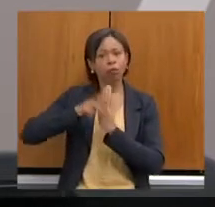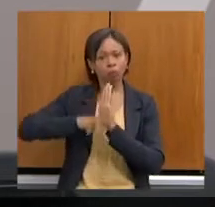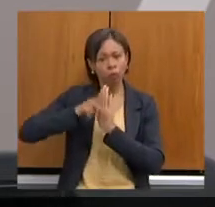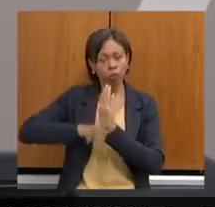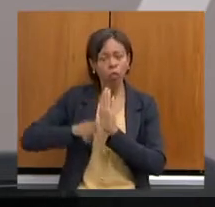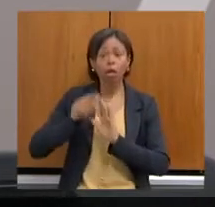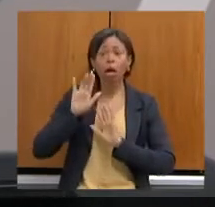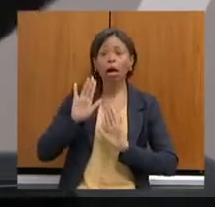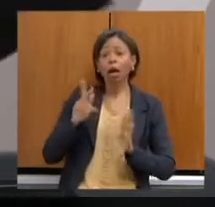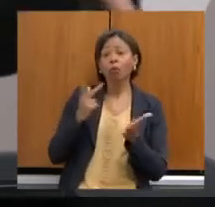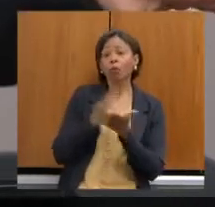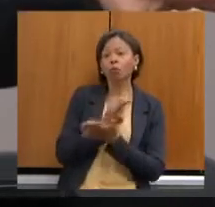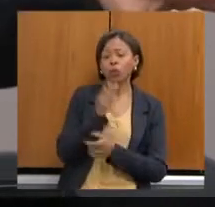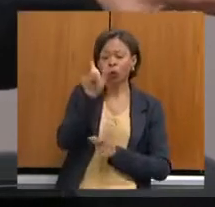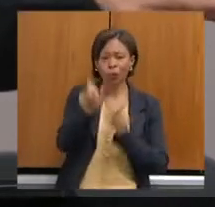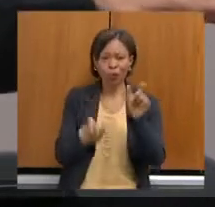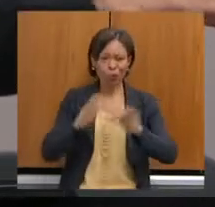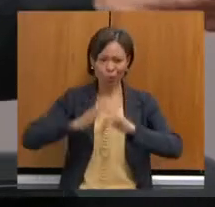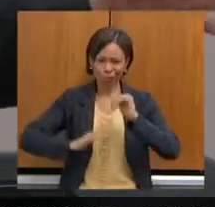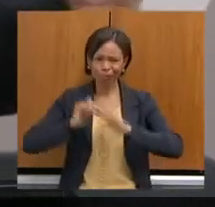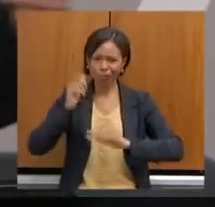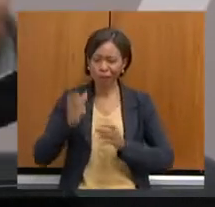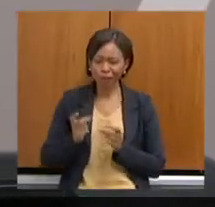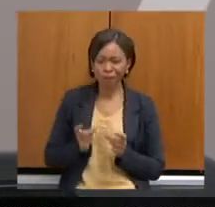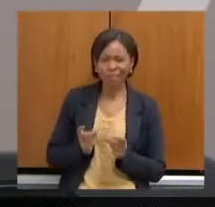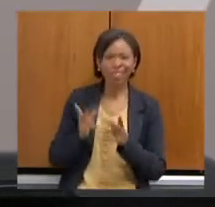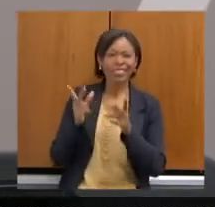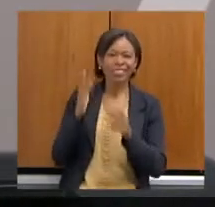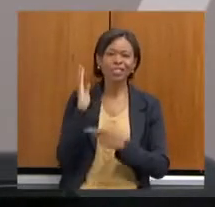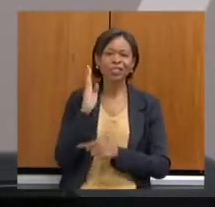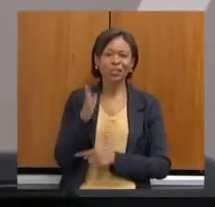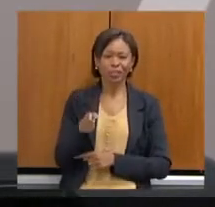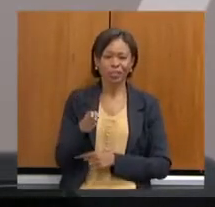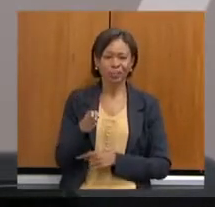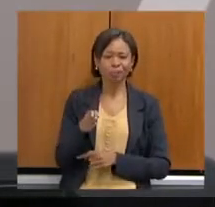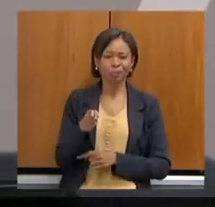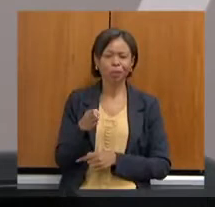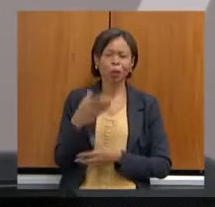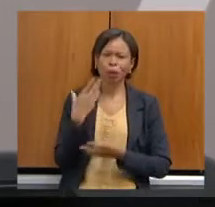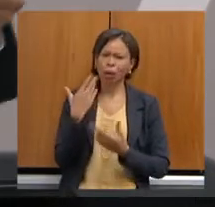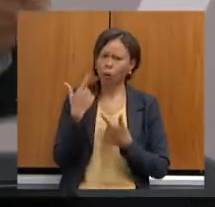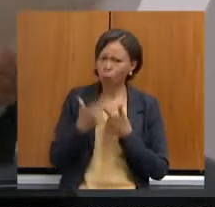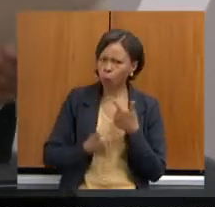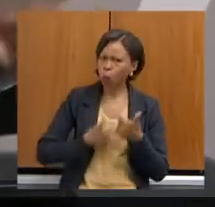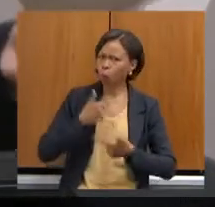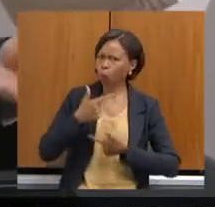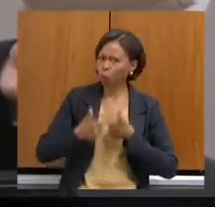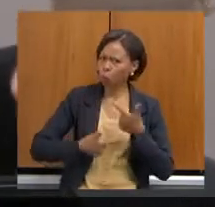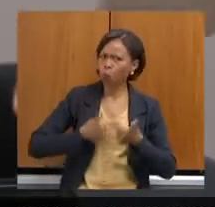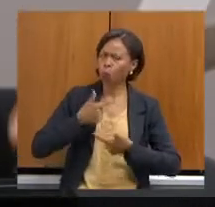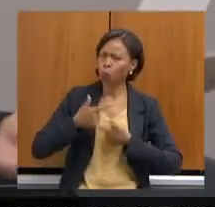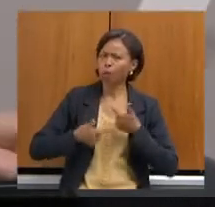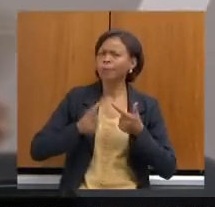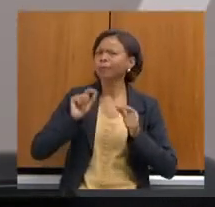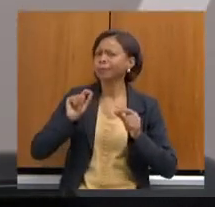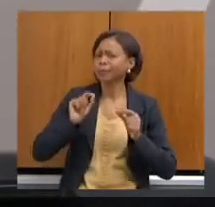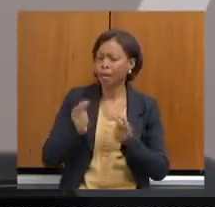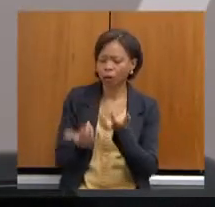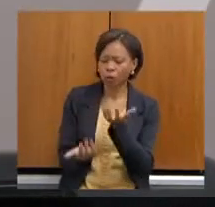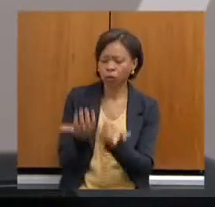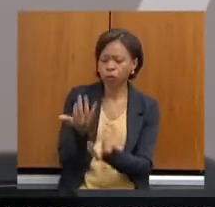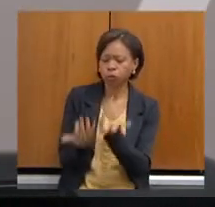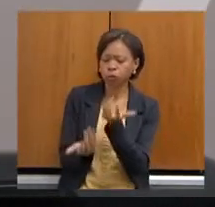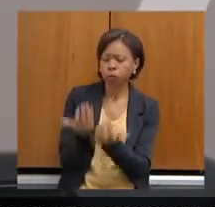o produtor vendia diretamente para aquela pessoa com muito trabalho para que a gente fez esse sempre o leite